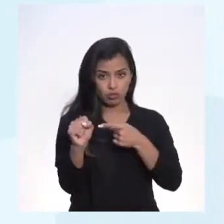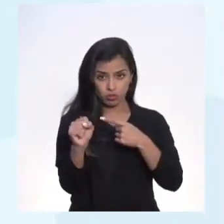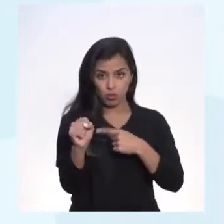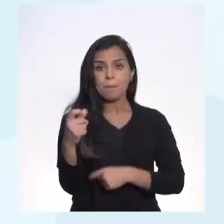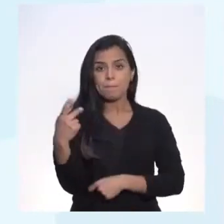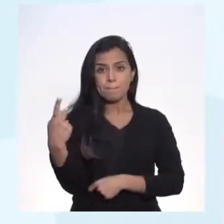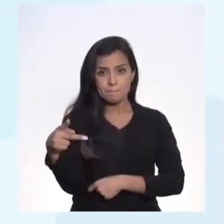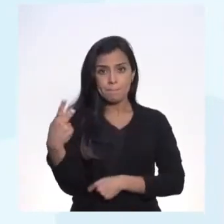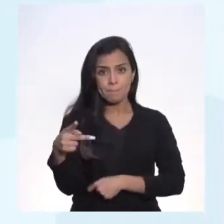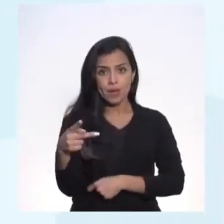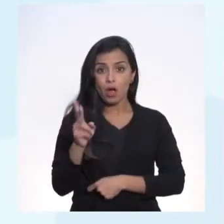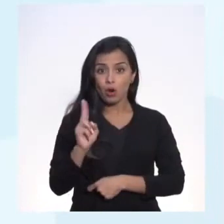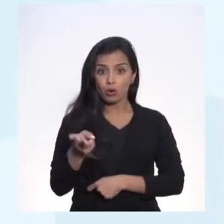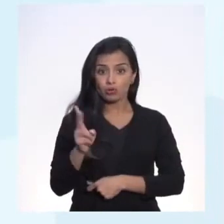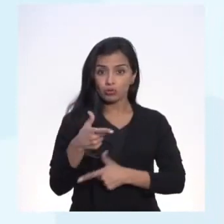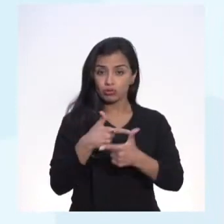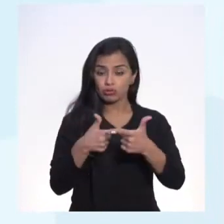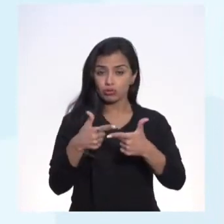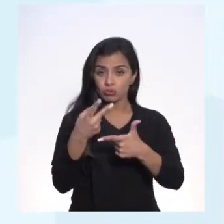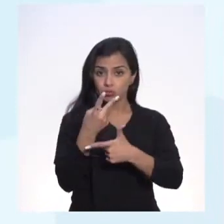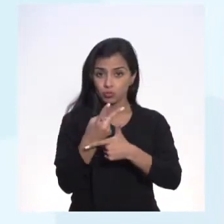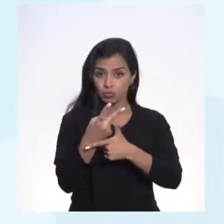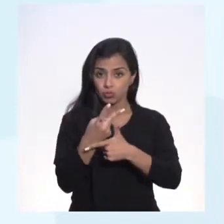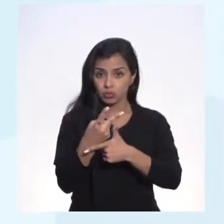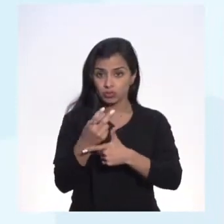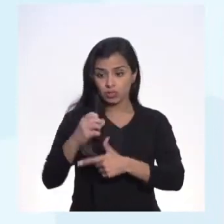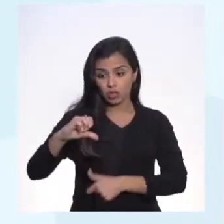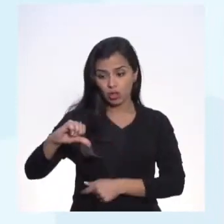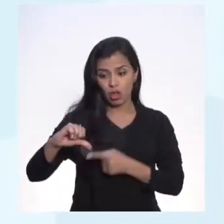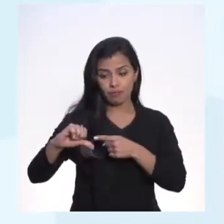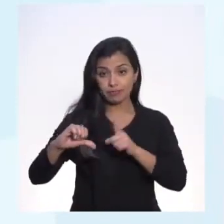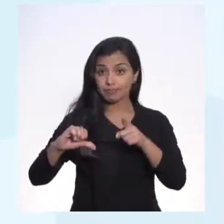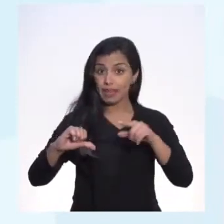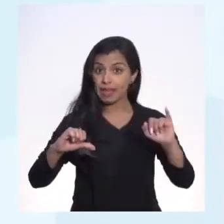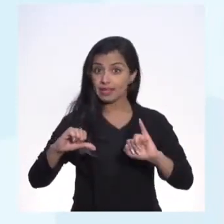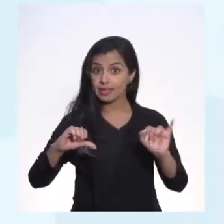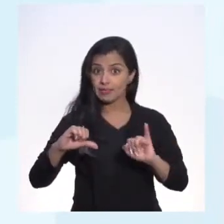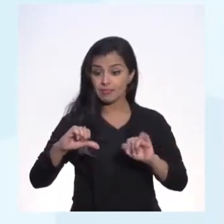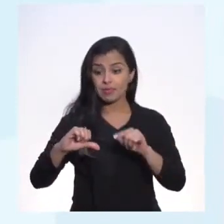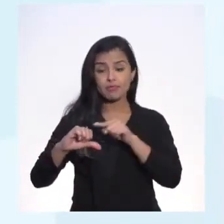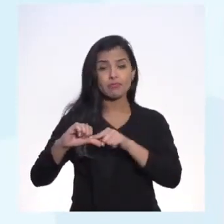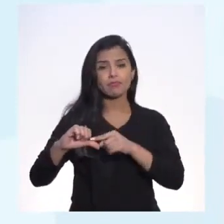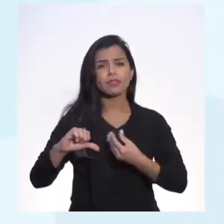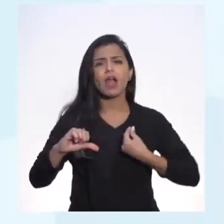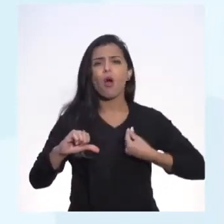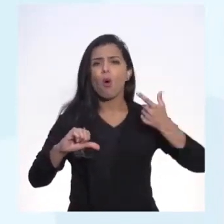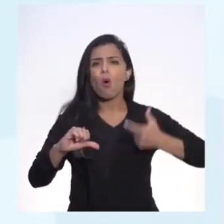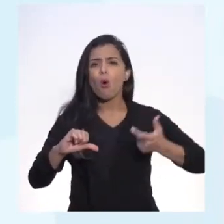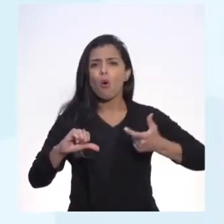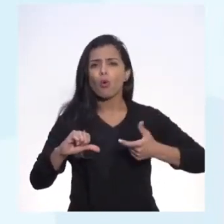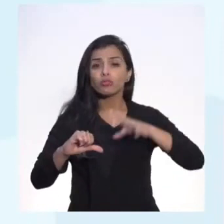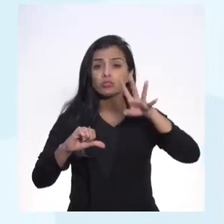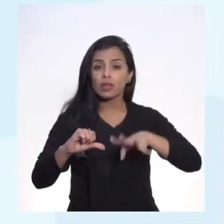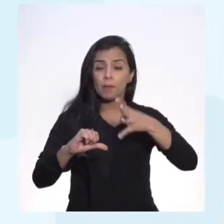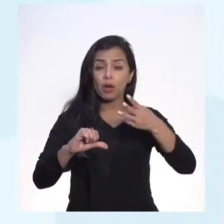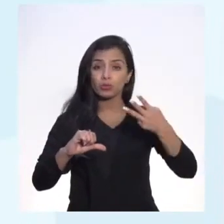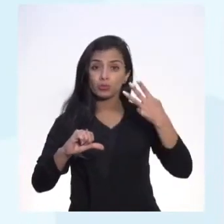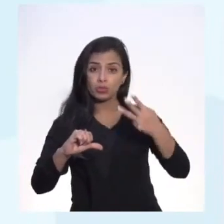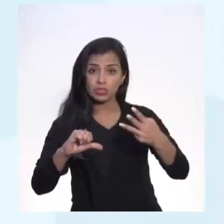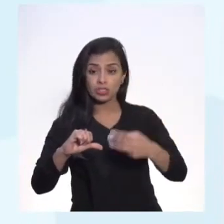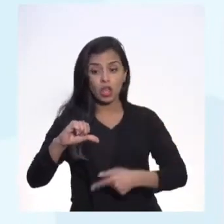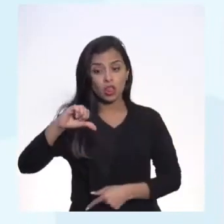por 2, dá 9. Que é ímpar, está na tabuada do 3. 9 dividido por